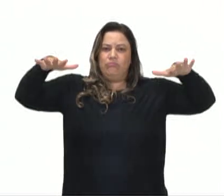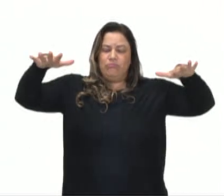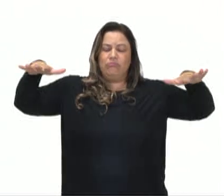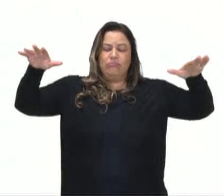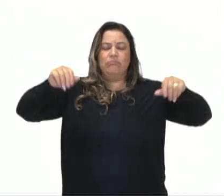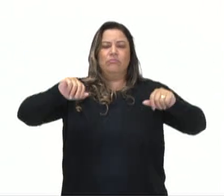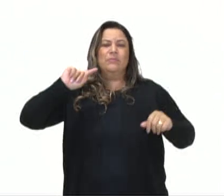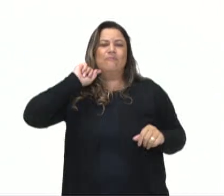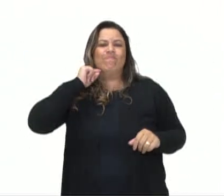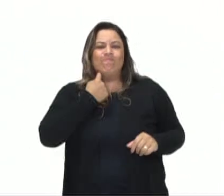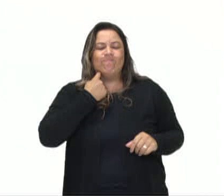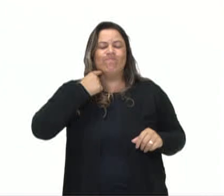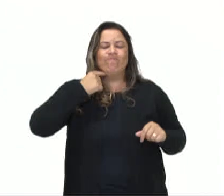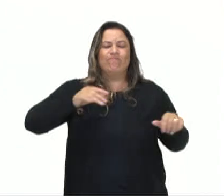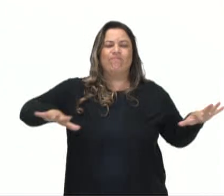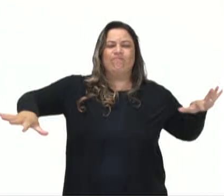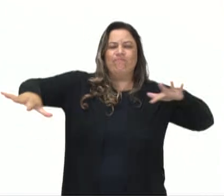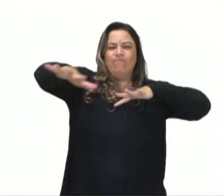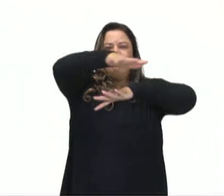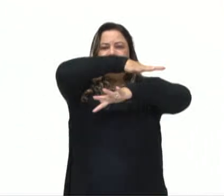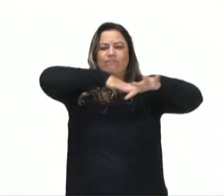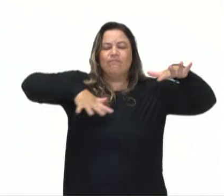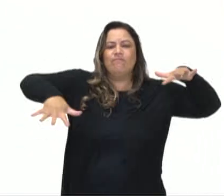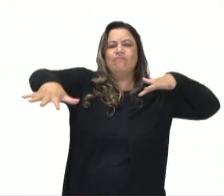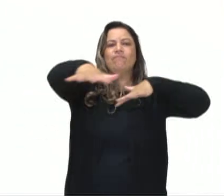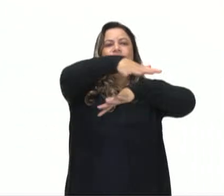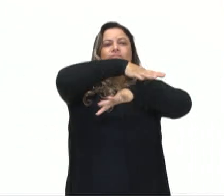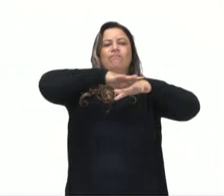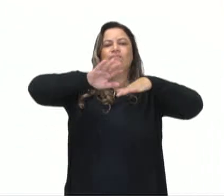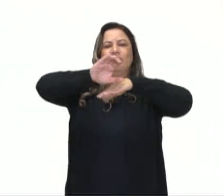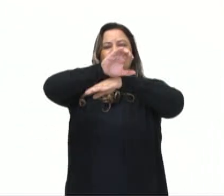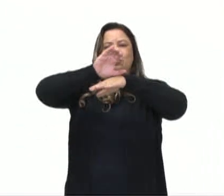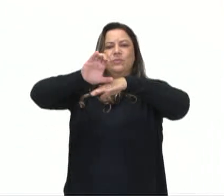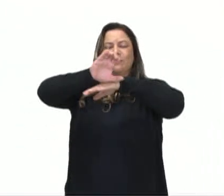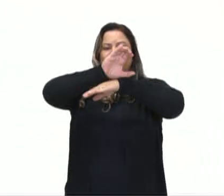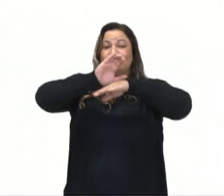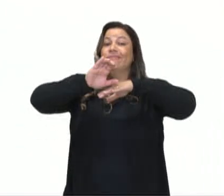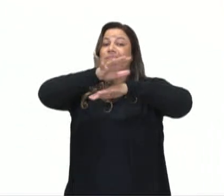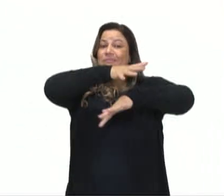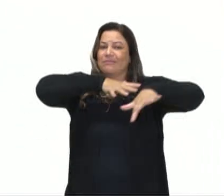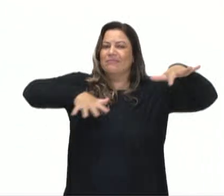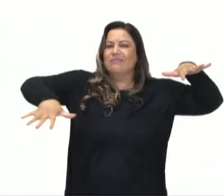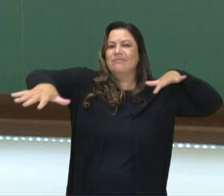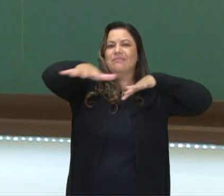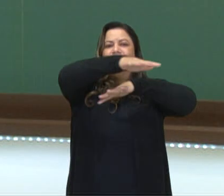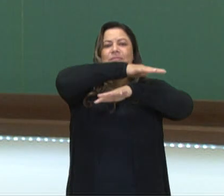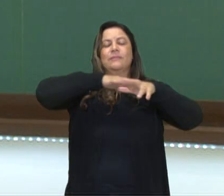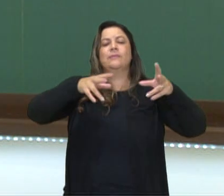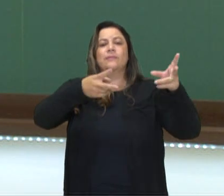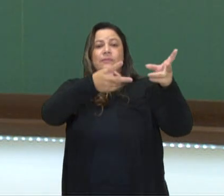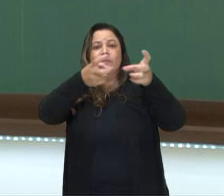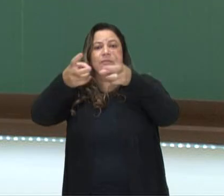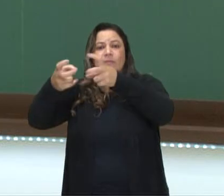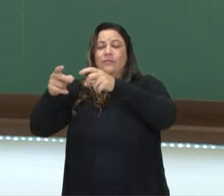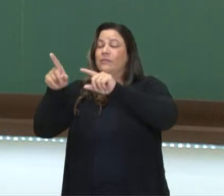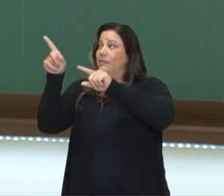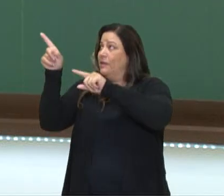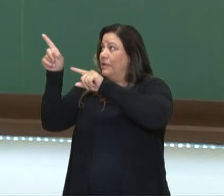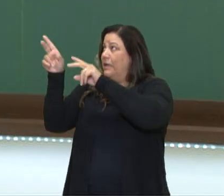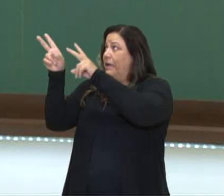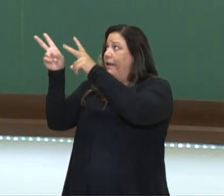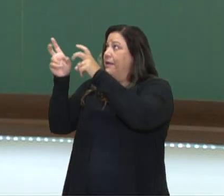de poluentes que deixa o ar com uma coloração acinzentada. E essa imagem que você vê do lado direito da sua